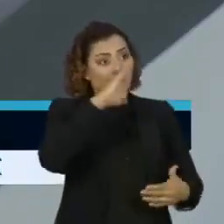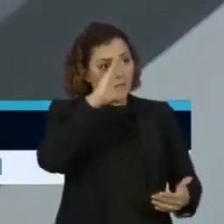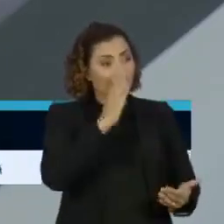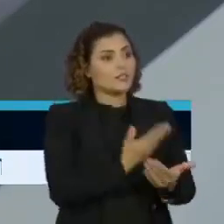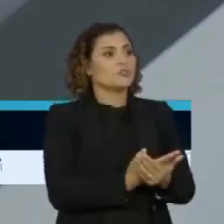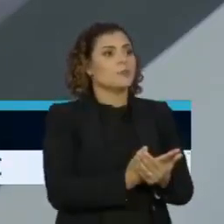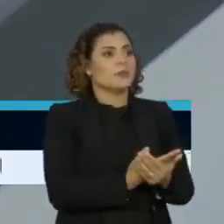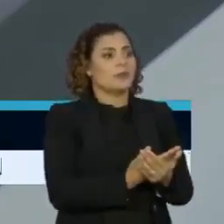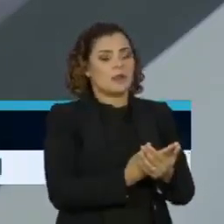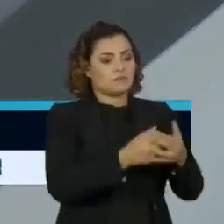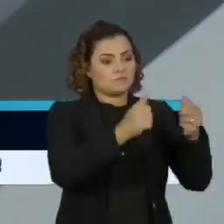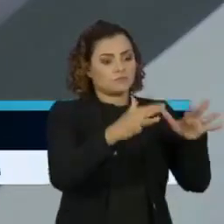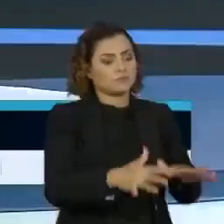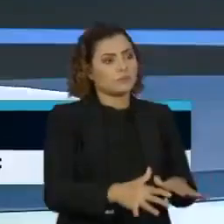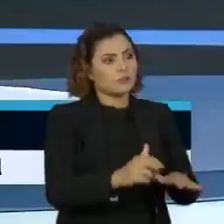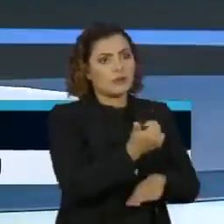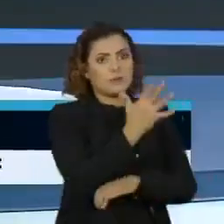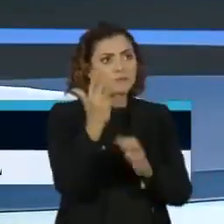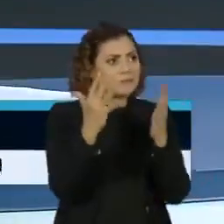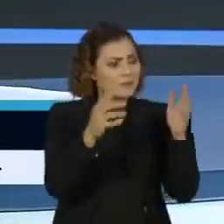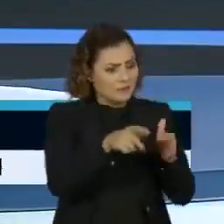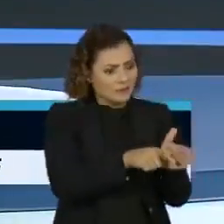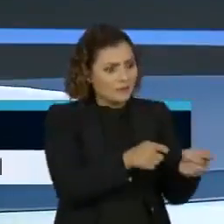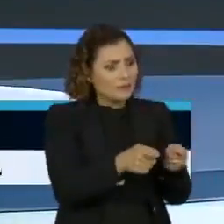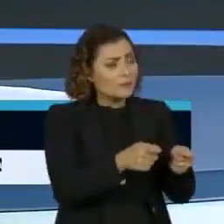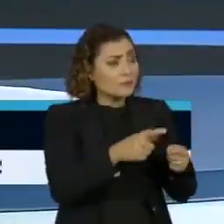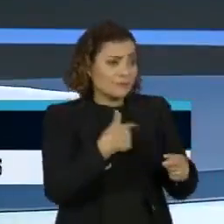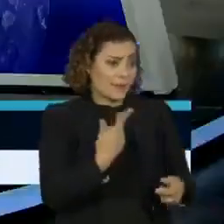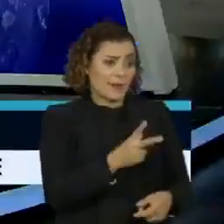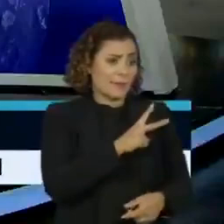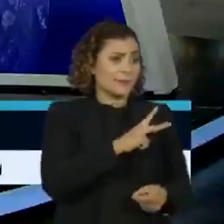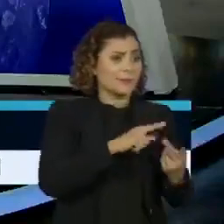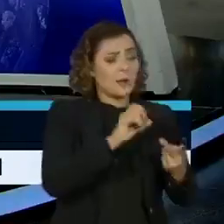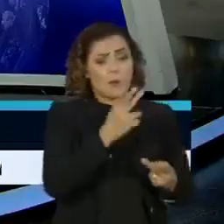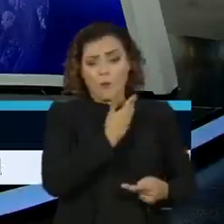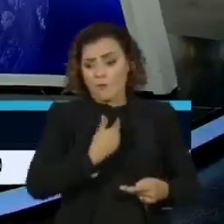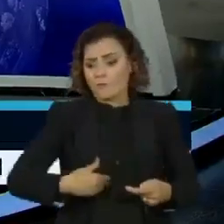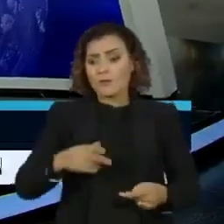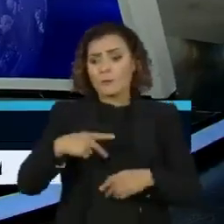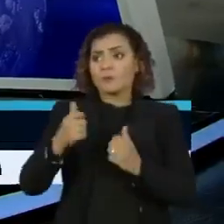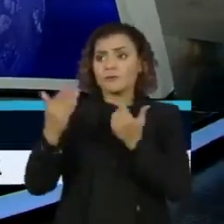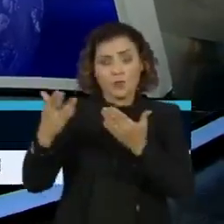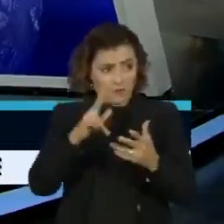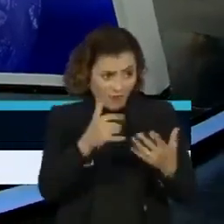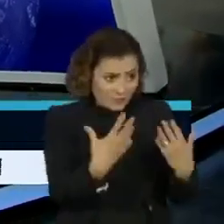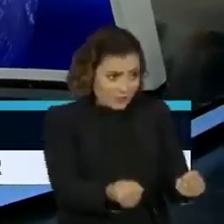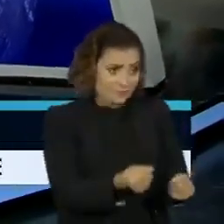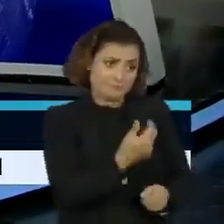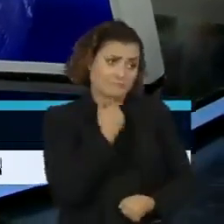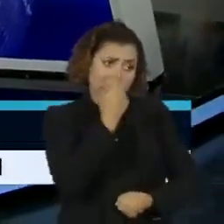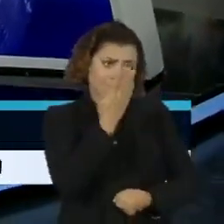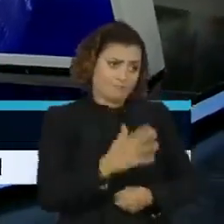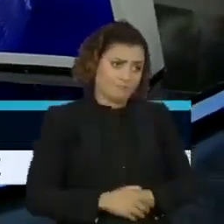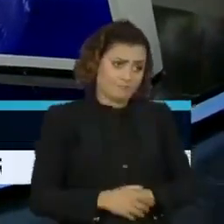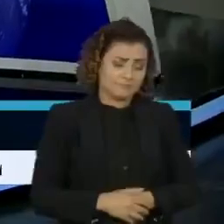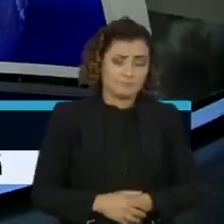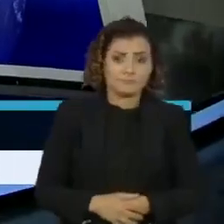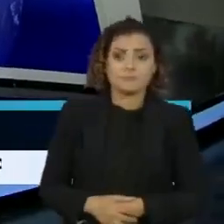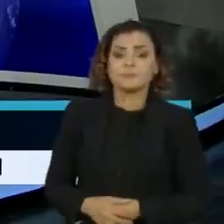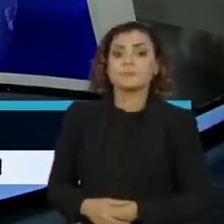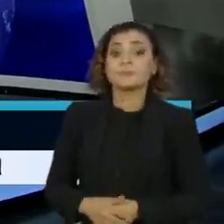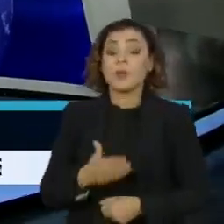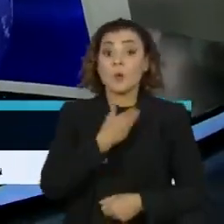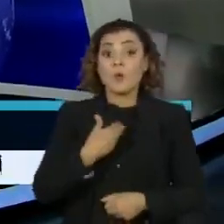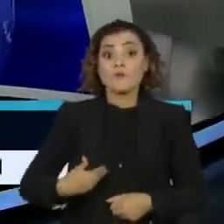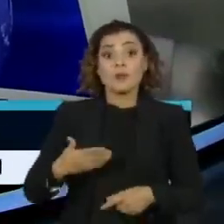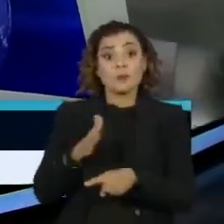toda a política ambiental, não adianta querer achar que ou o setor privado ou governos estrangeiros vão investir. Agora, essa